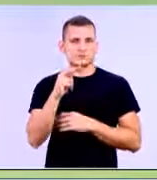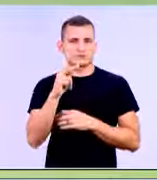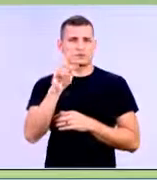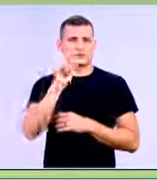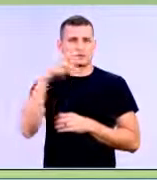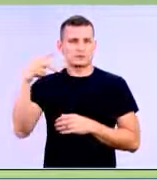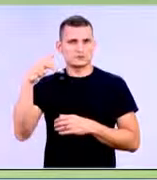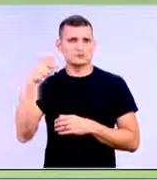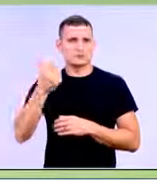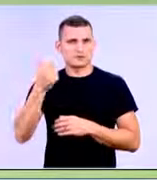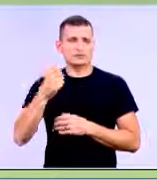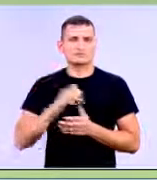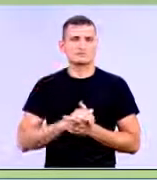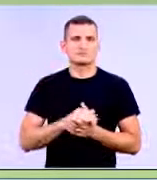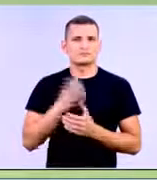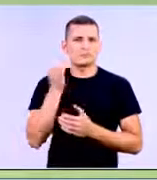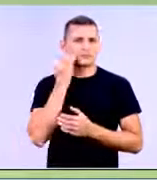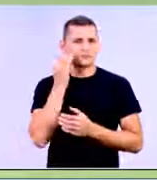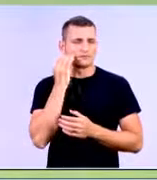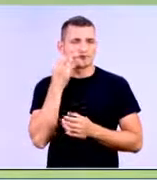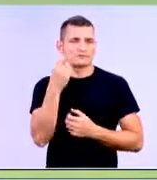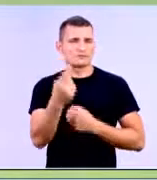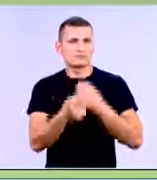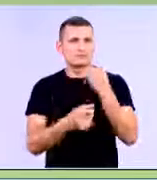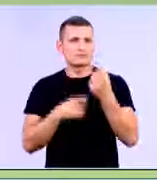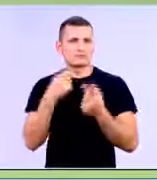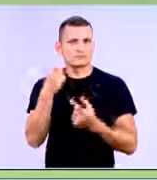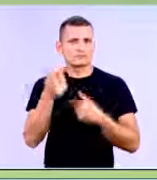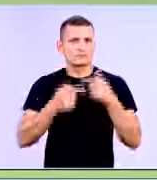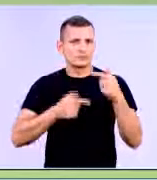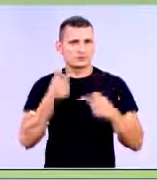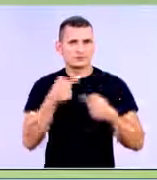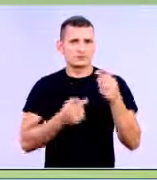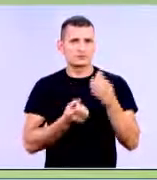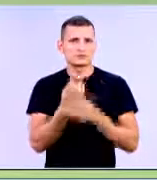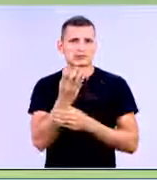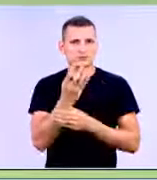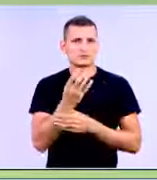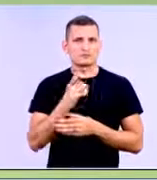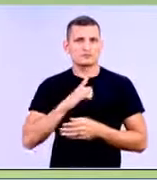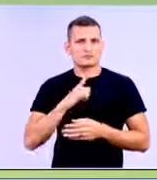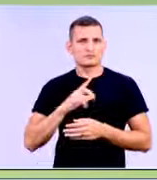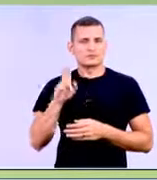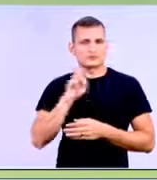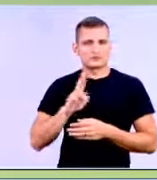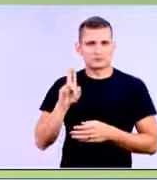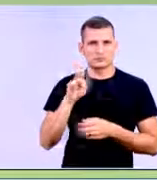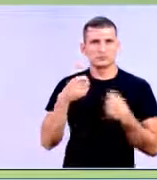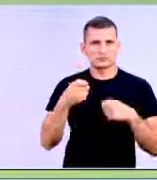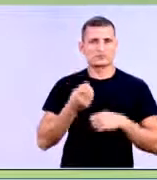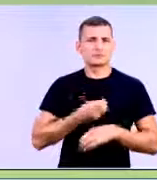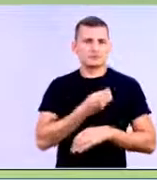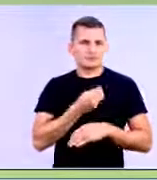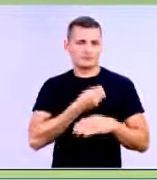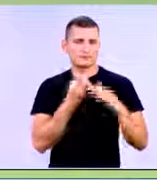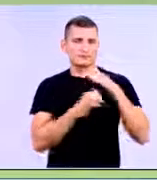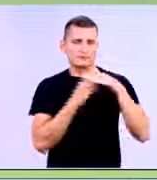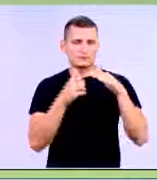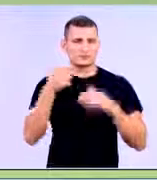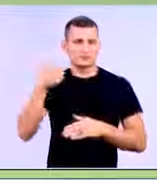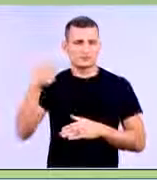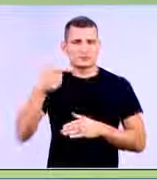programadores, primeiro, verificar periodicamente se a política criada ainda está em uso, ela tem que estar viva na empresa.